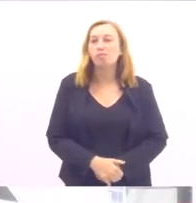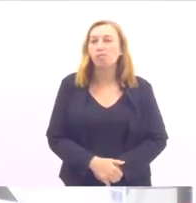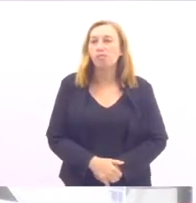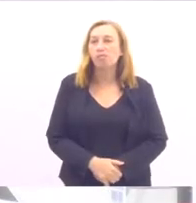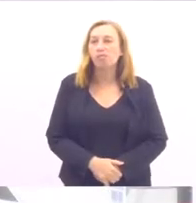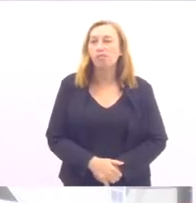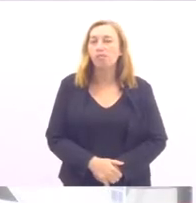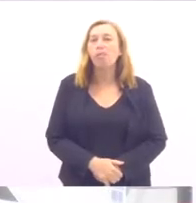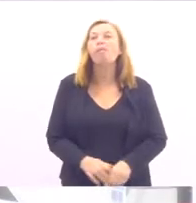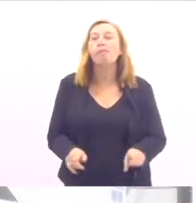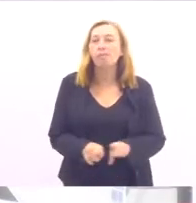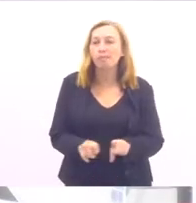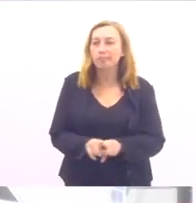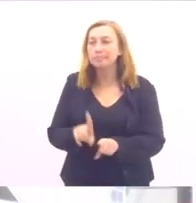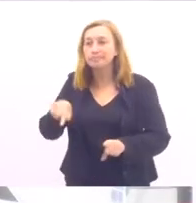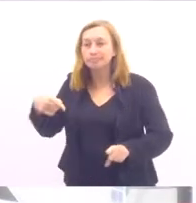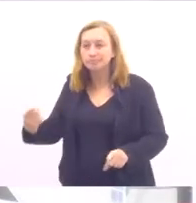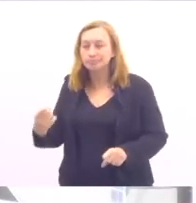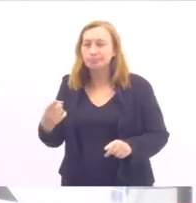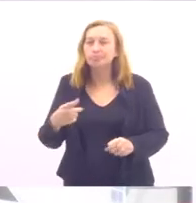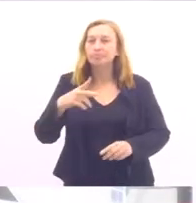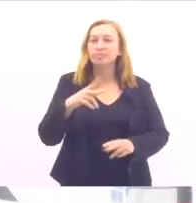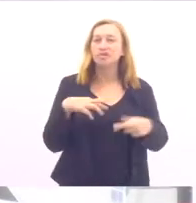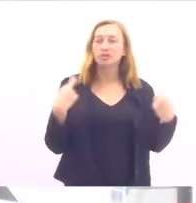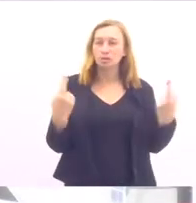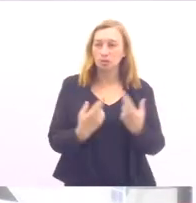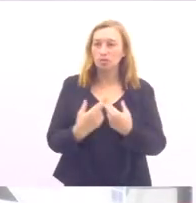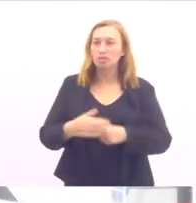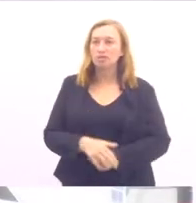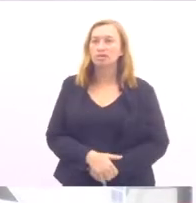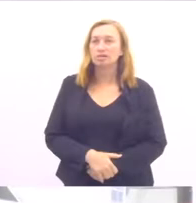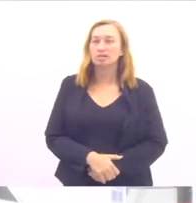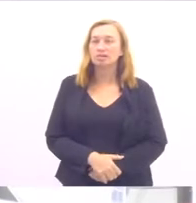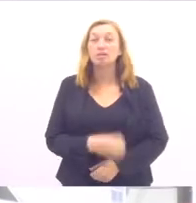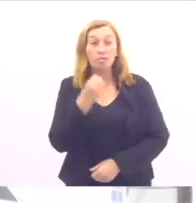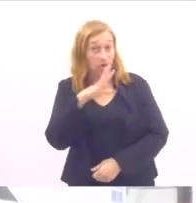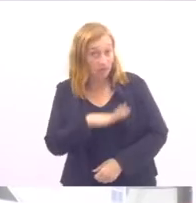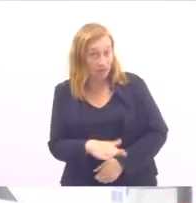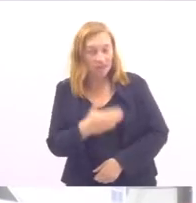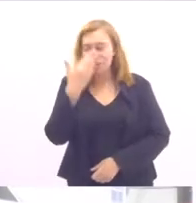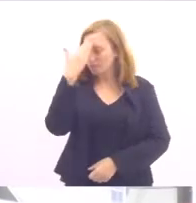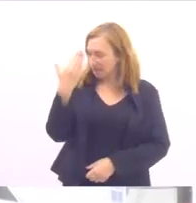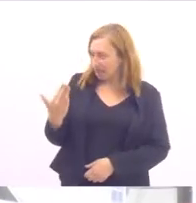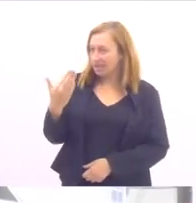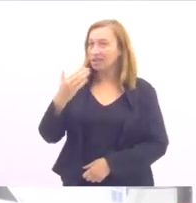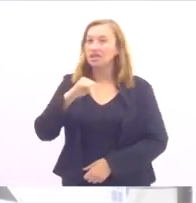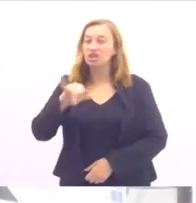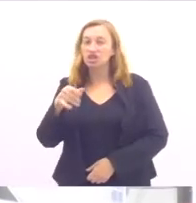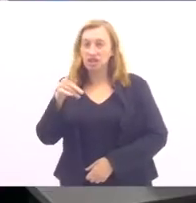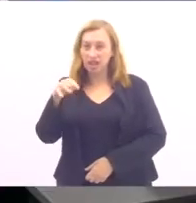Jaqueline também participou de outras audiências. Boa tarde, obrigado, Jaqueline.